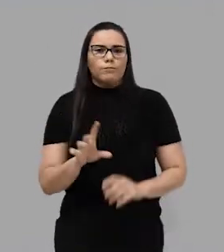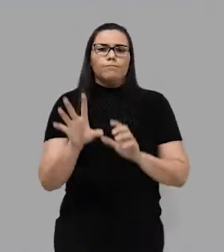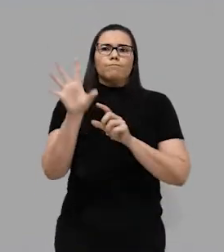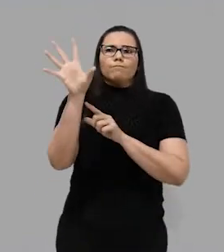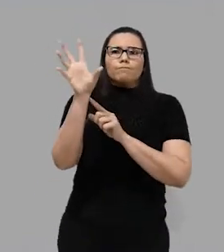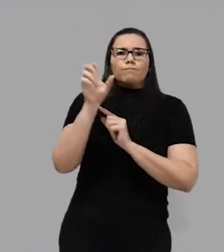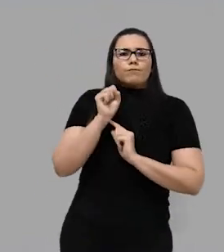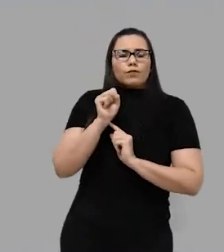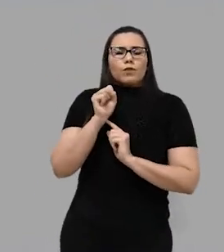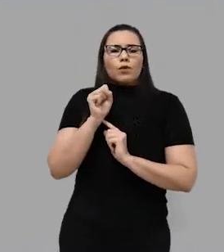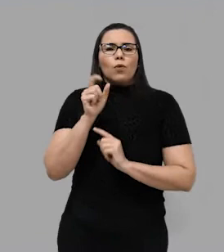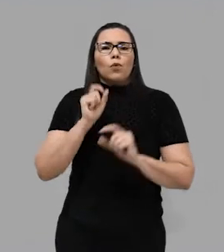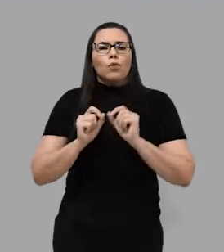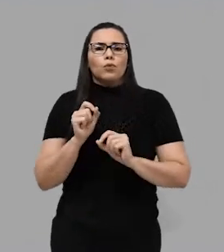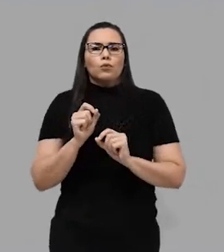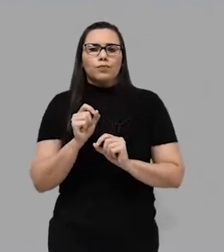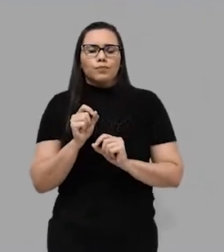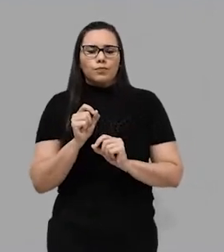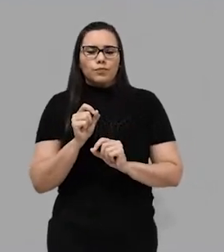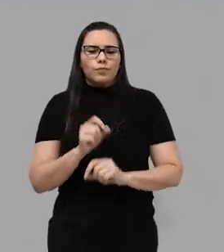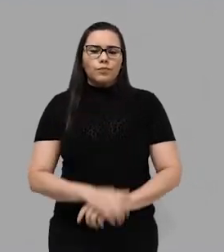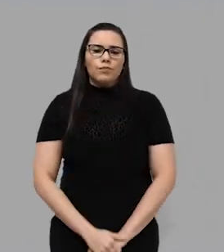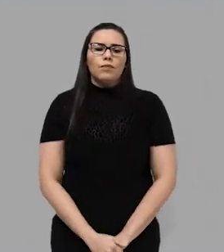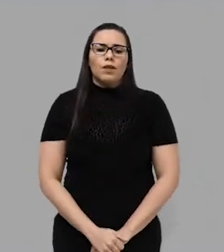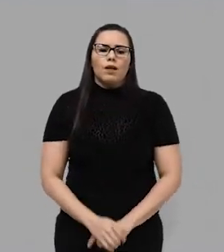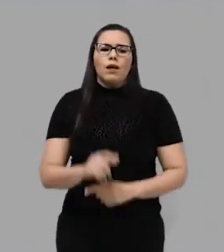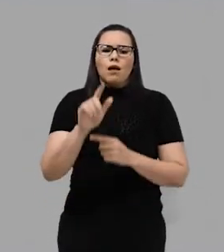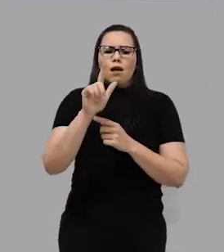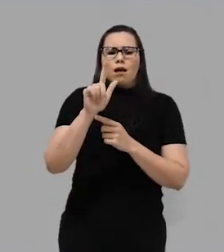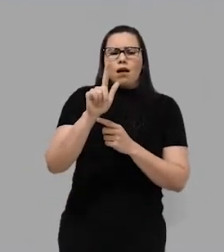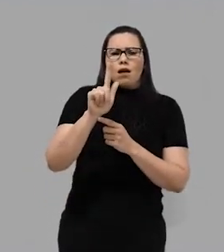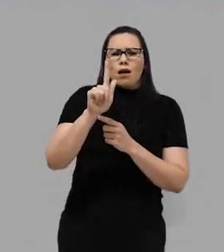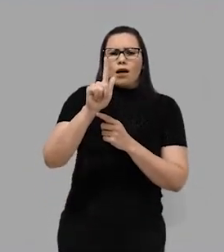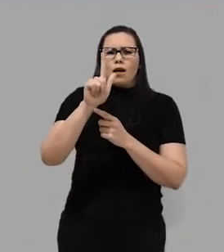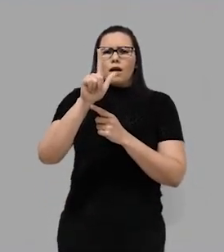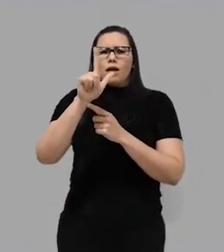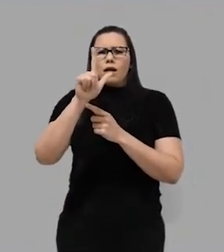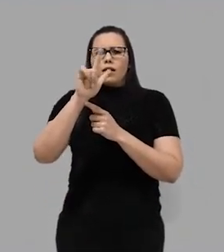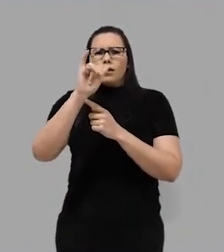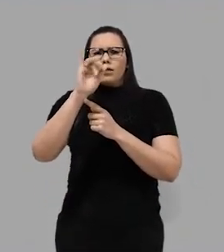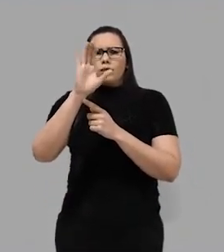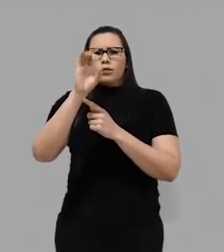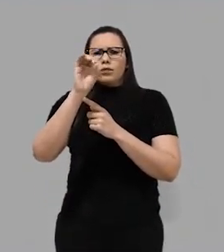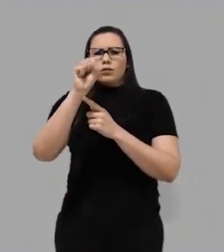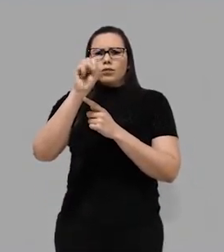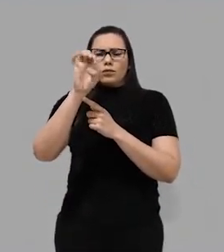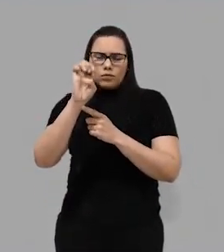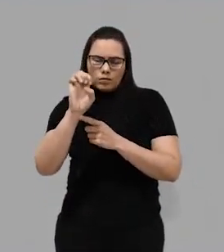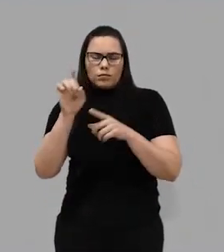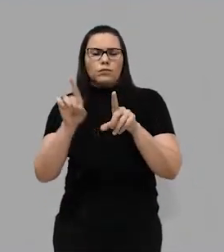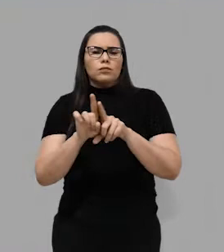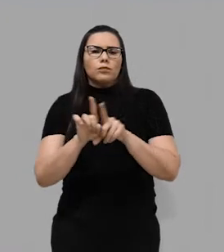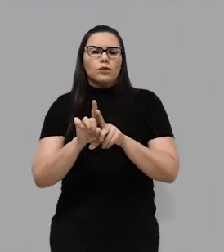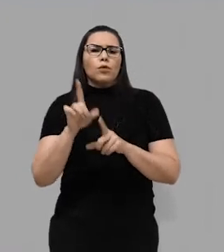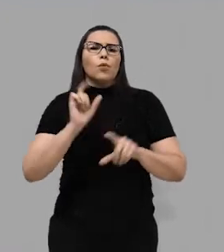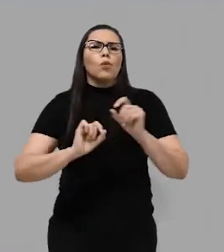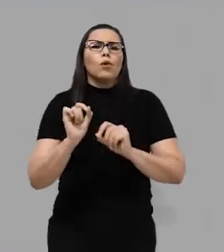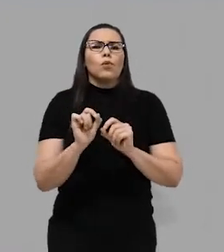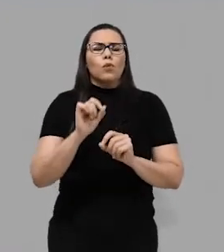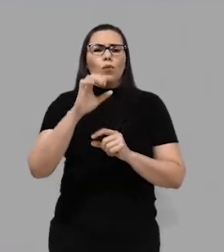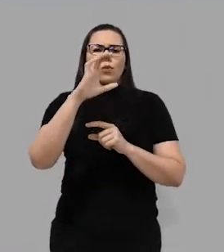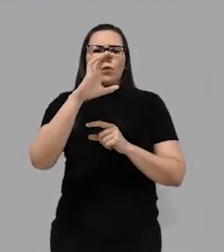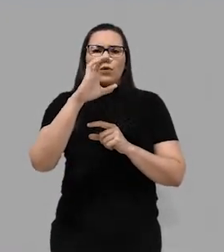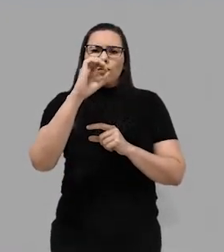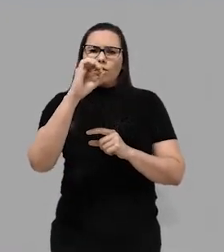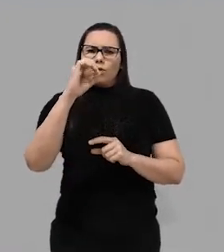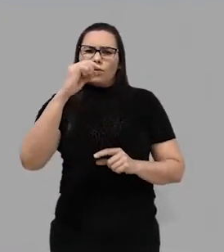glicose com o oxigênio. Esse processo aqui acontece na mitocôndria. A mitocôndria é uma organela também que fica